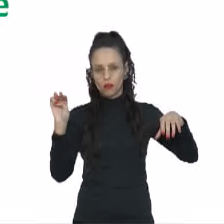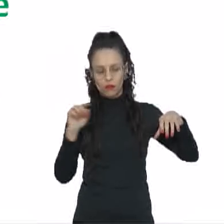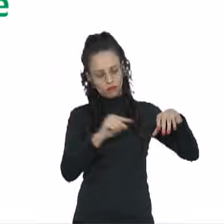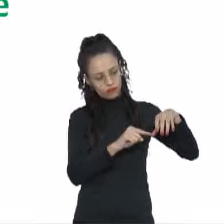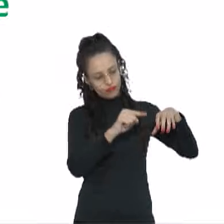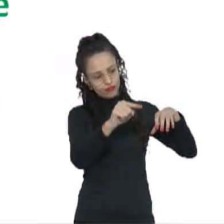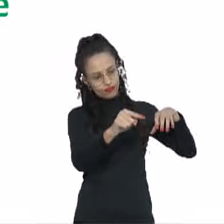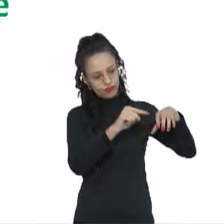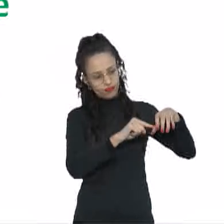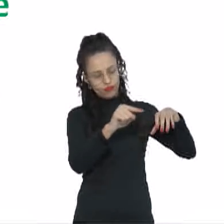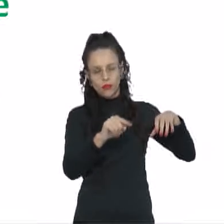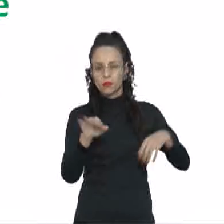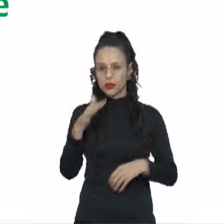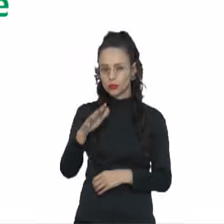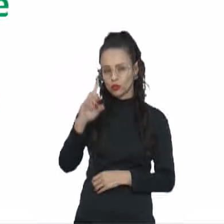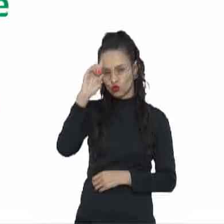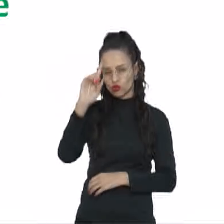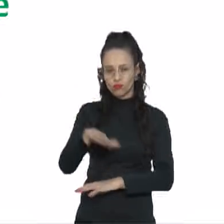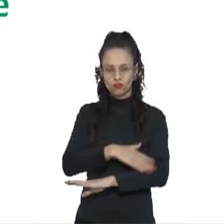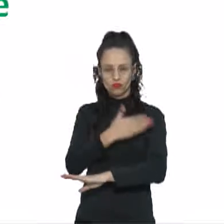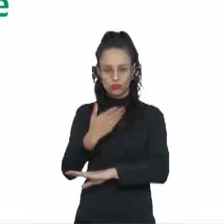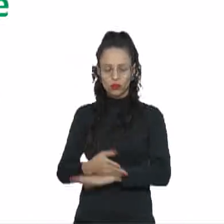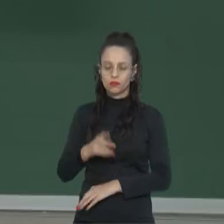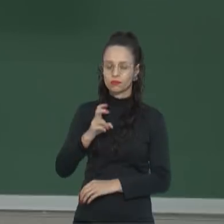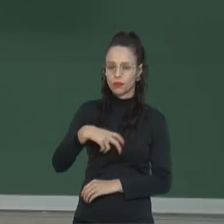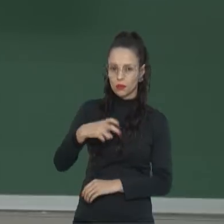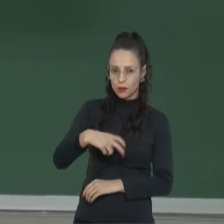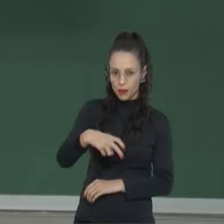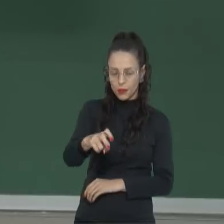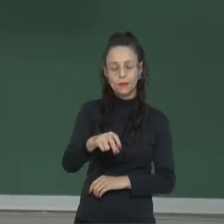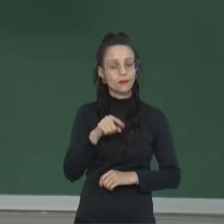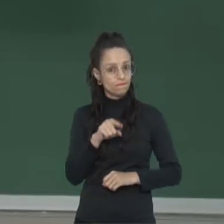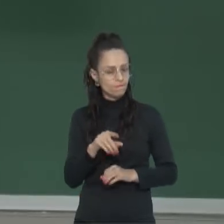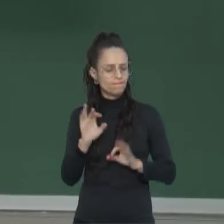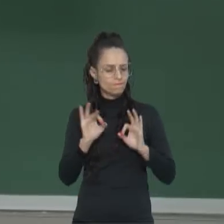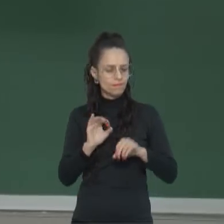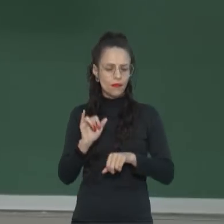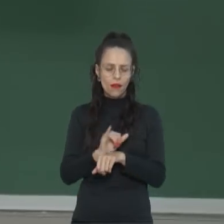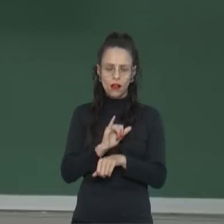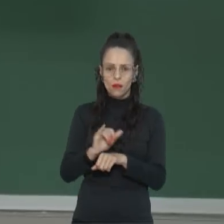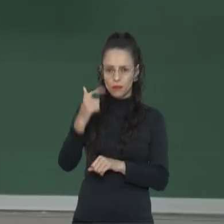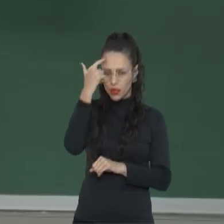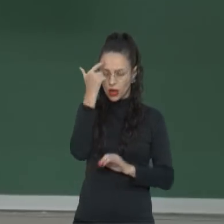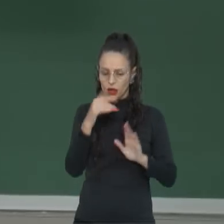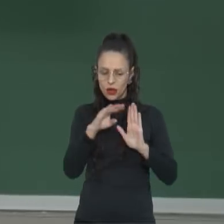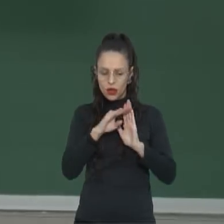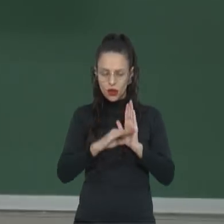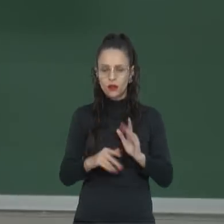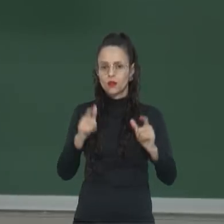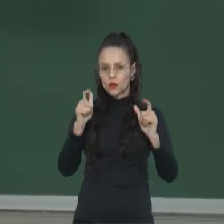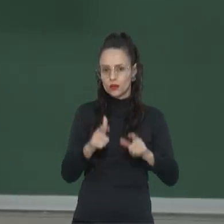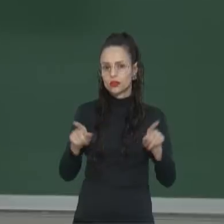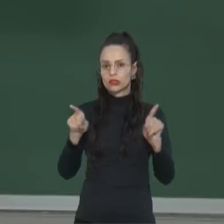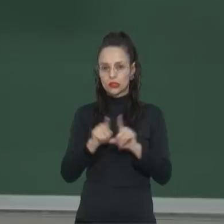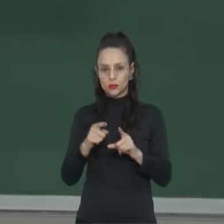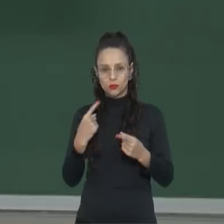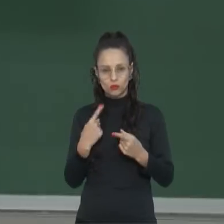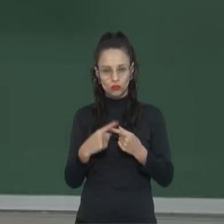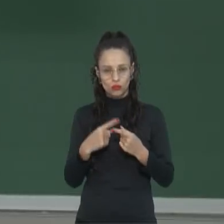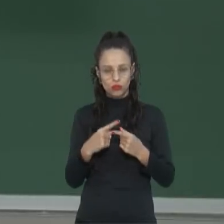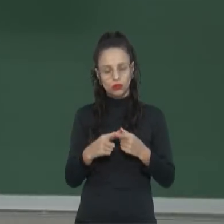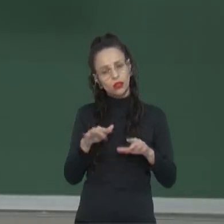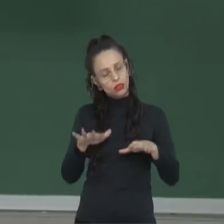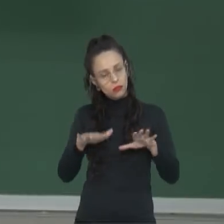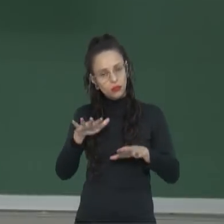média de um dia de caminhada. Como eu comentei, troço muito bem pensado, né? Até a localização, provavelmente porque de 20 ou 30,